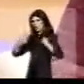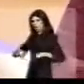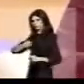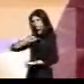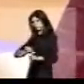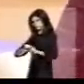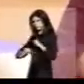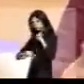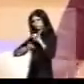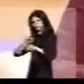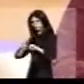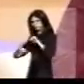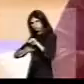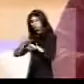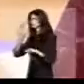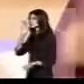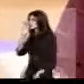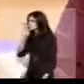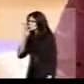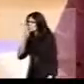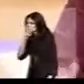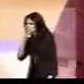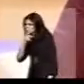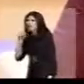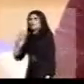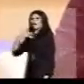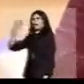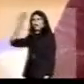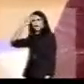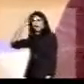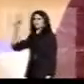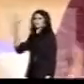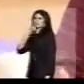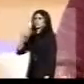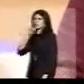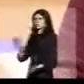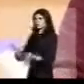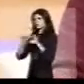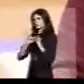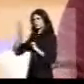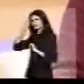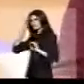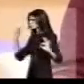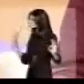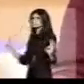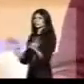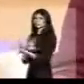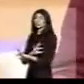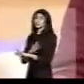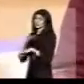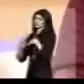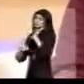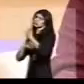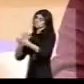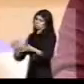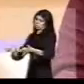se recuperando. Mas efetivamente demora um bom tempo para que ele consiga se recuperar totalmente, né? E algumas